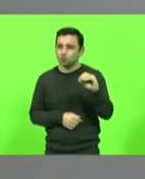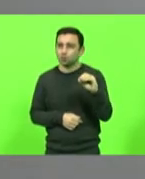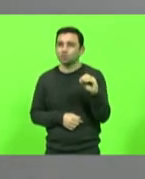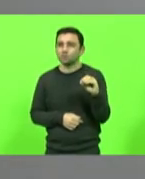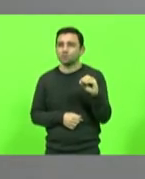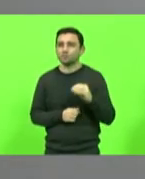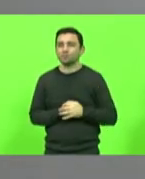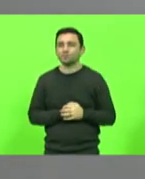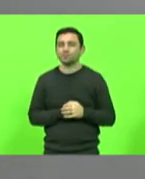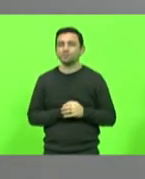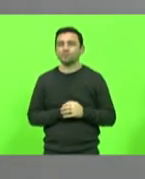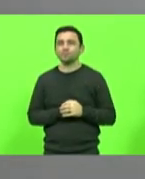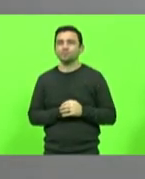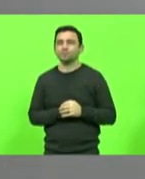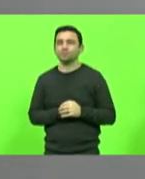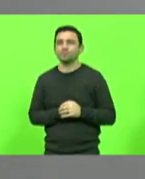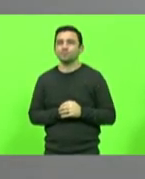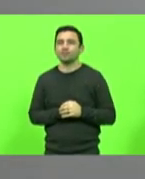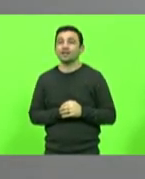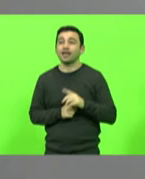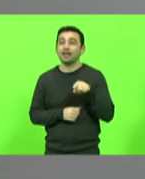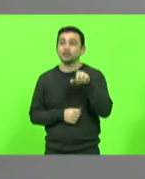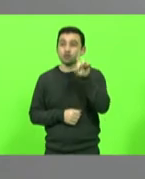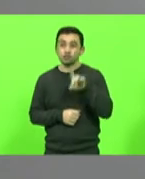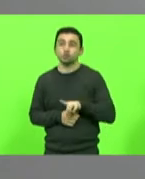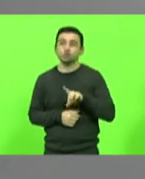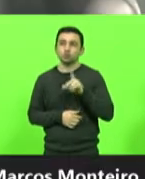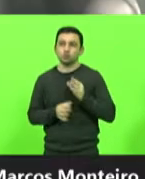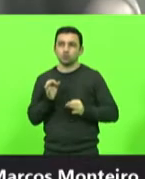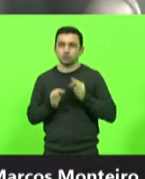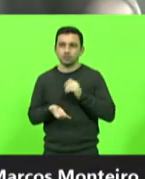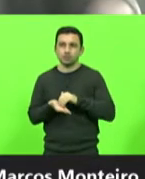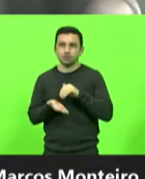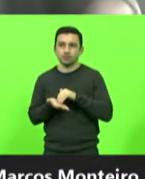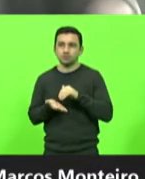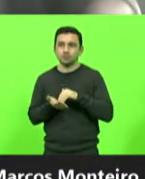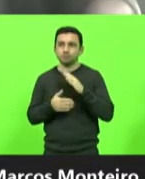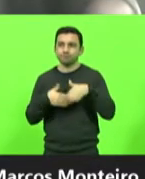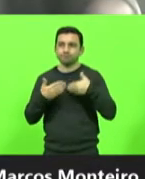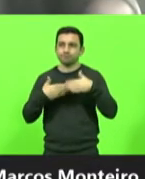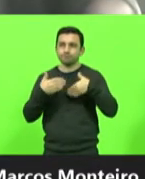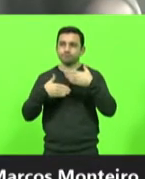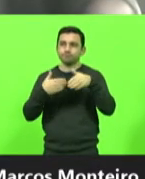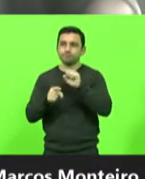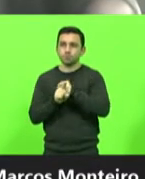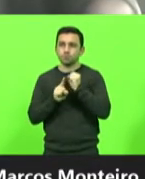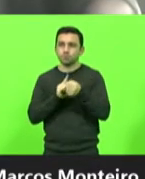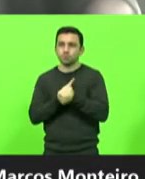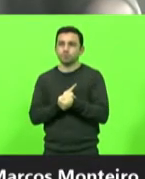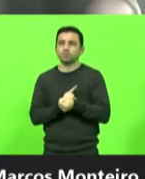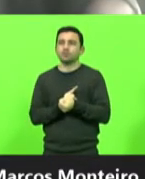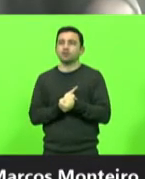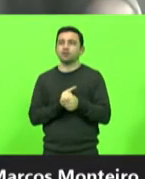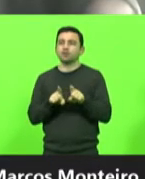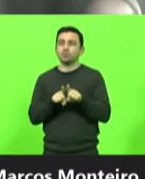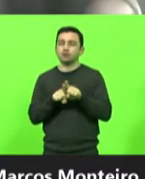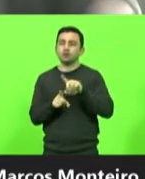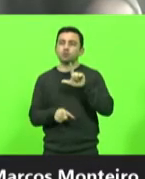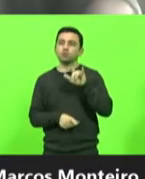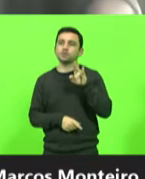Álvaro? Diretor Jurídico da Secretaria de Desenvolvimento Social e da